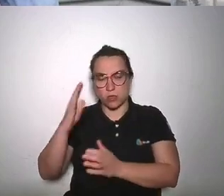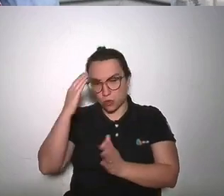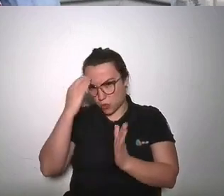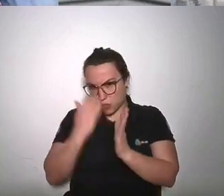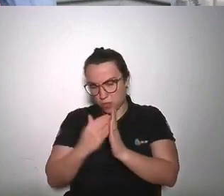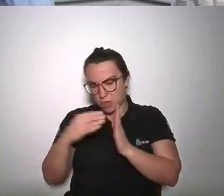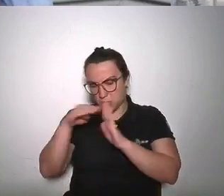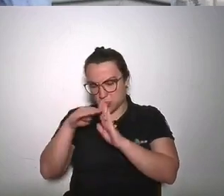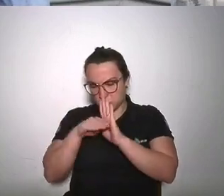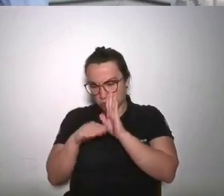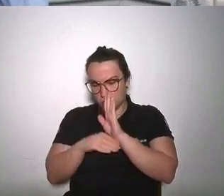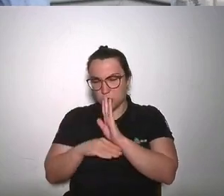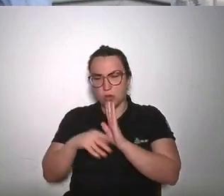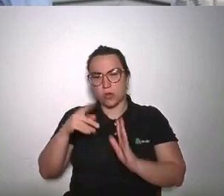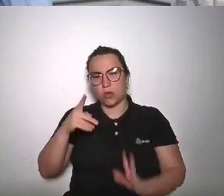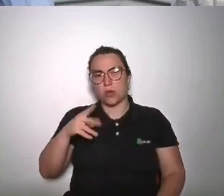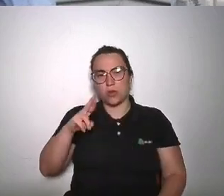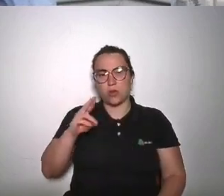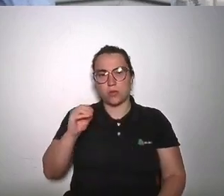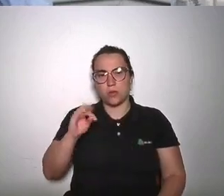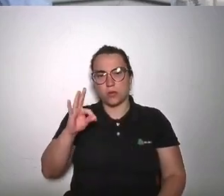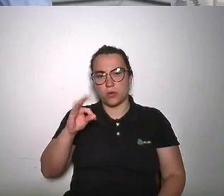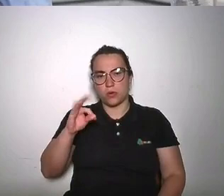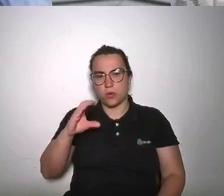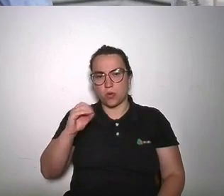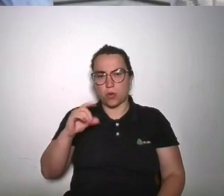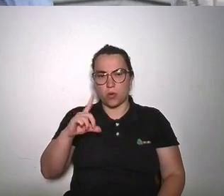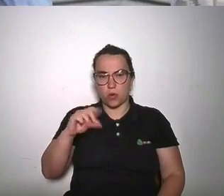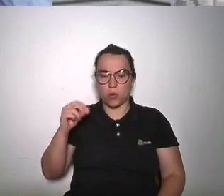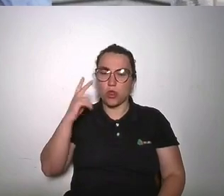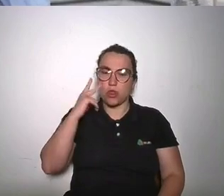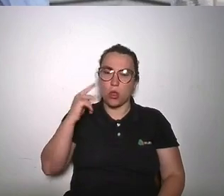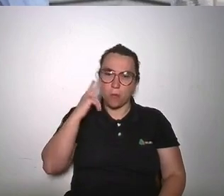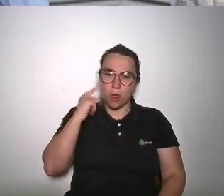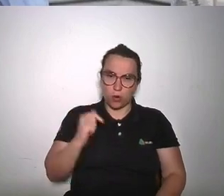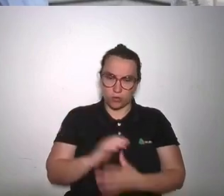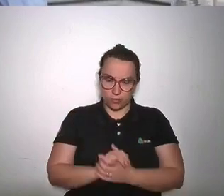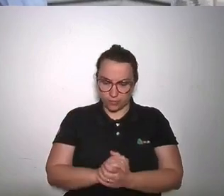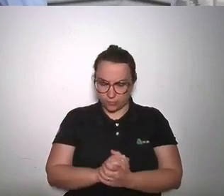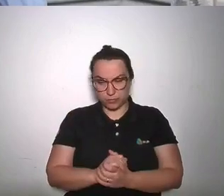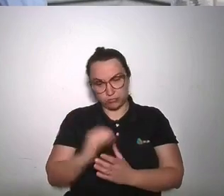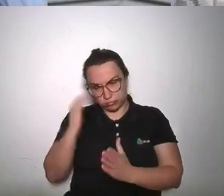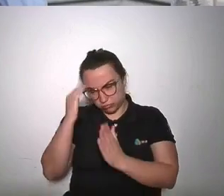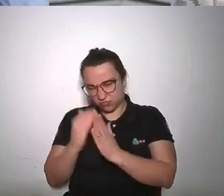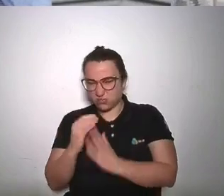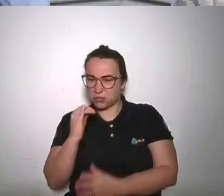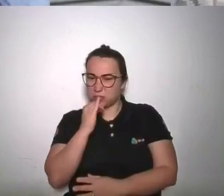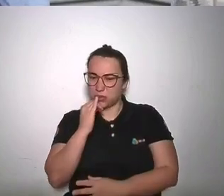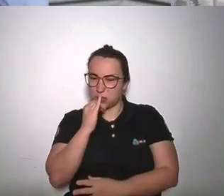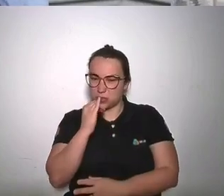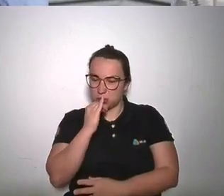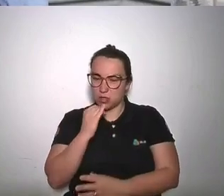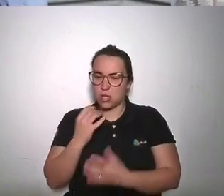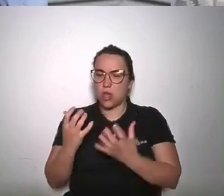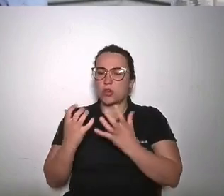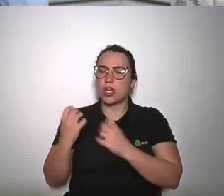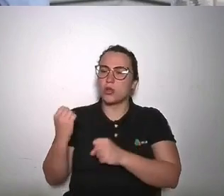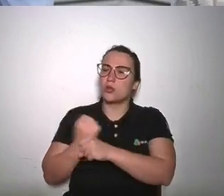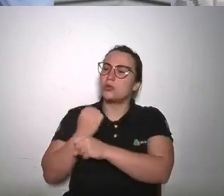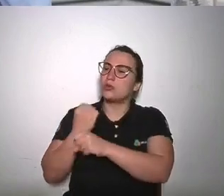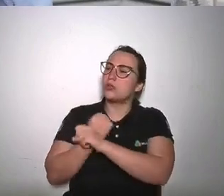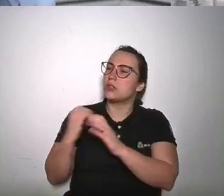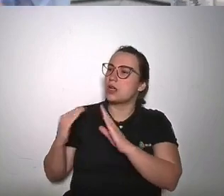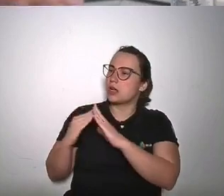de protocolos normais. Por exemplo, eu quero construir uma casa, então eu tenho que ir